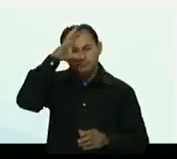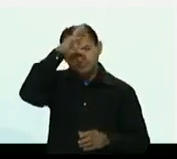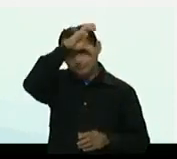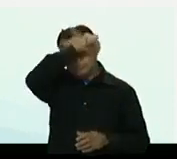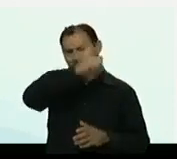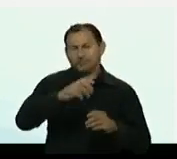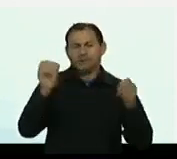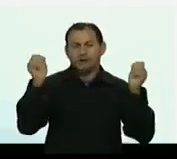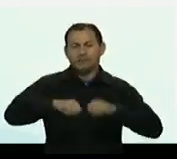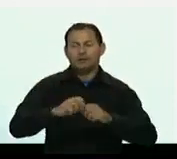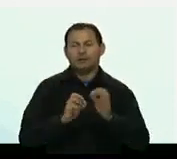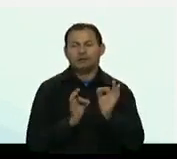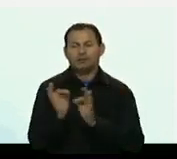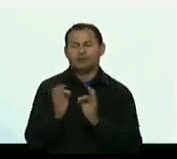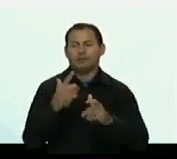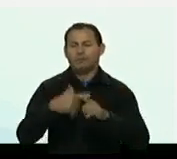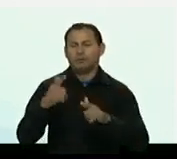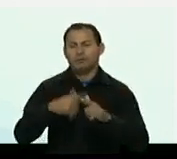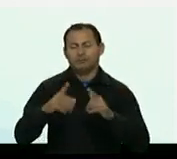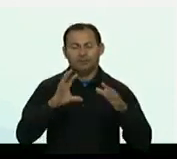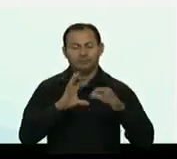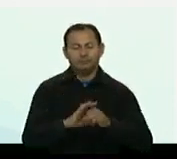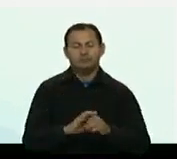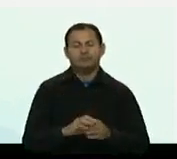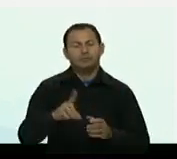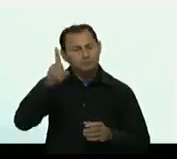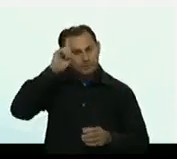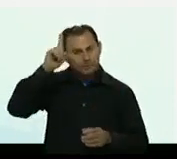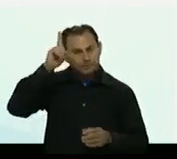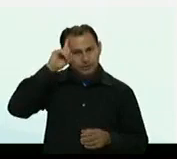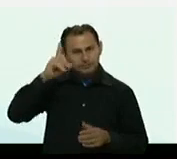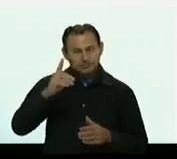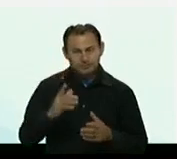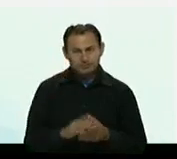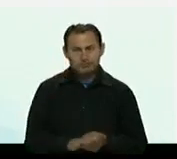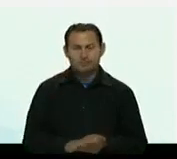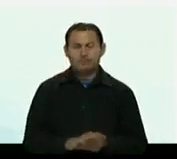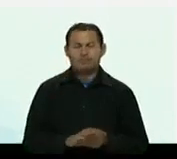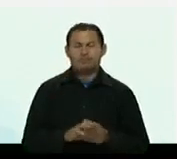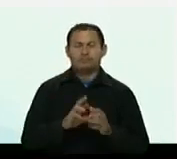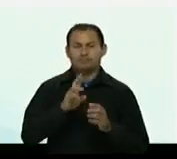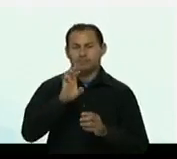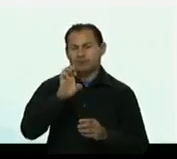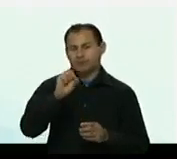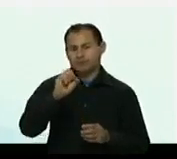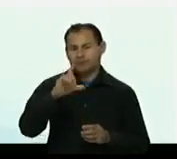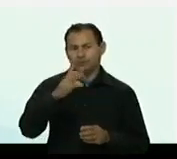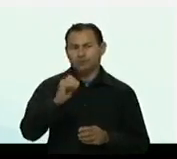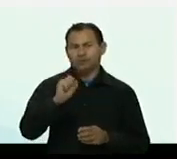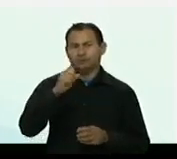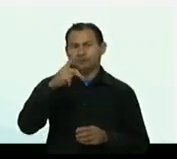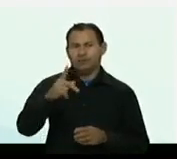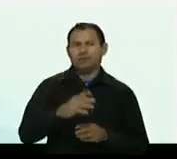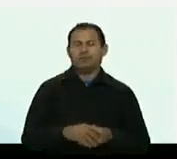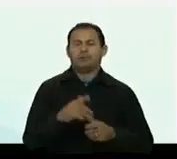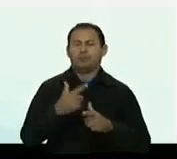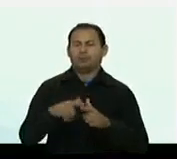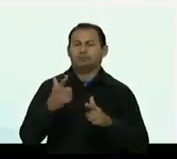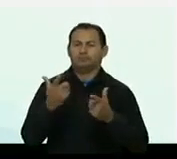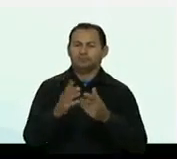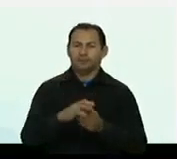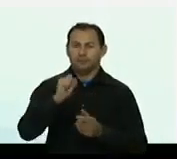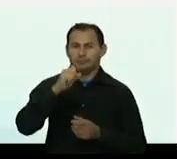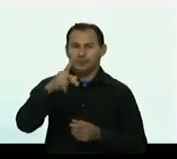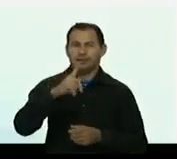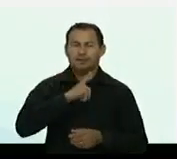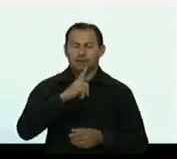é capaz de resolver problemas ligados ao cotidiano. Nessa resolução de situações, problemas, ele